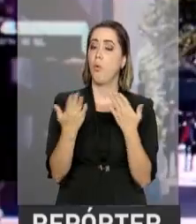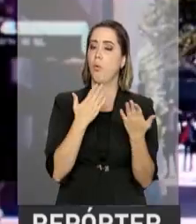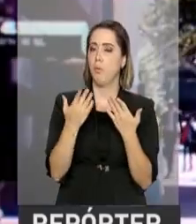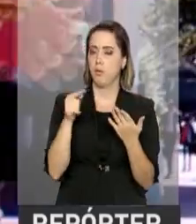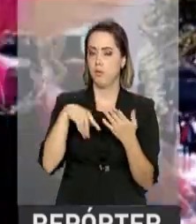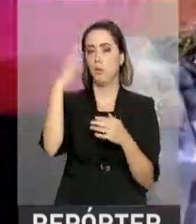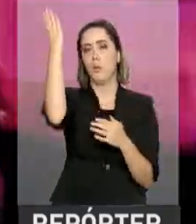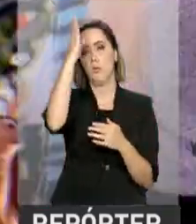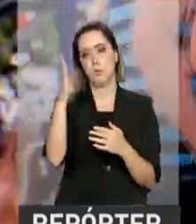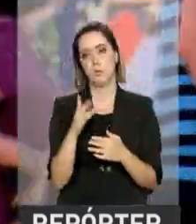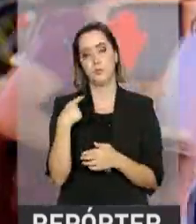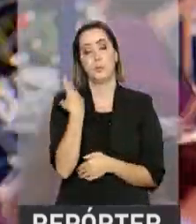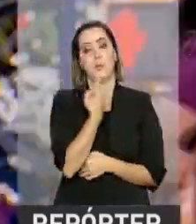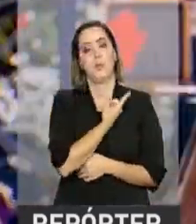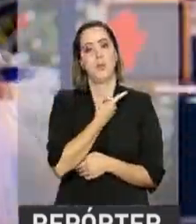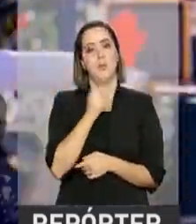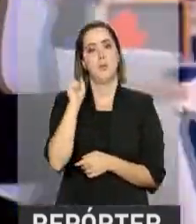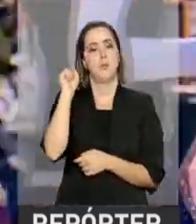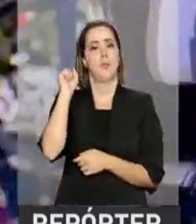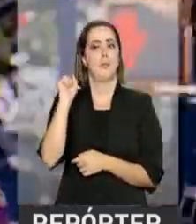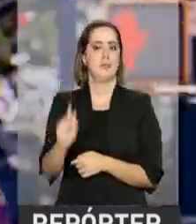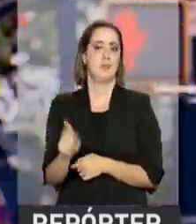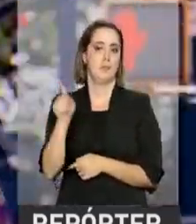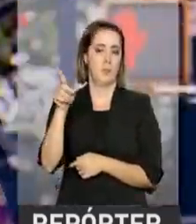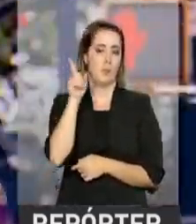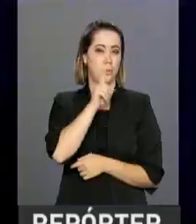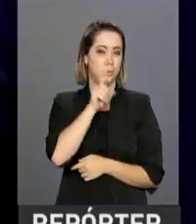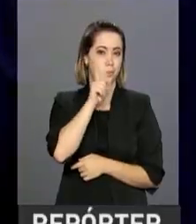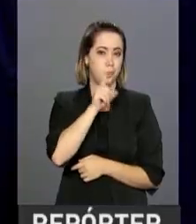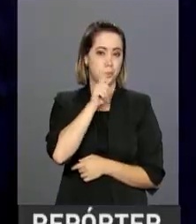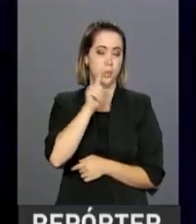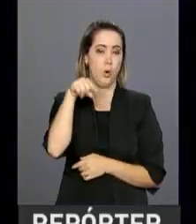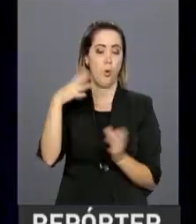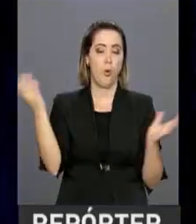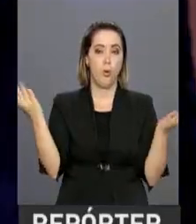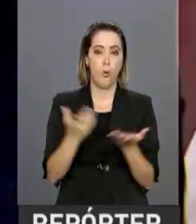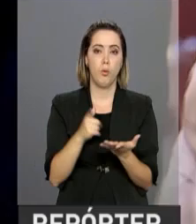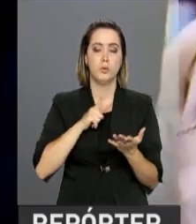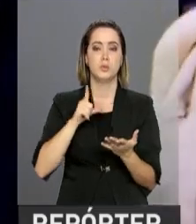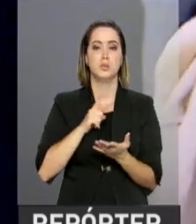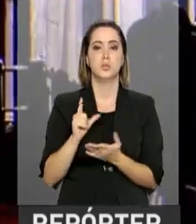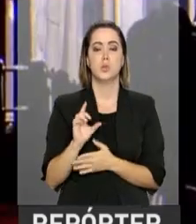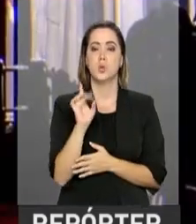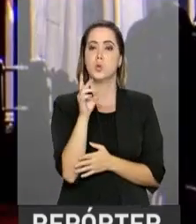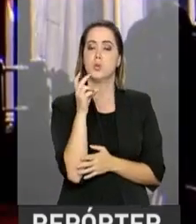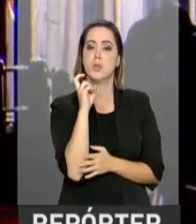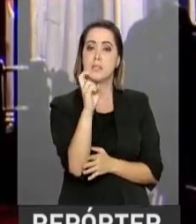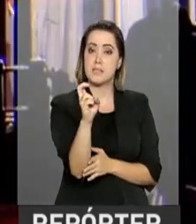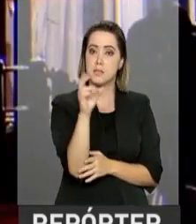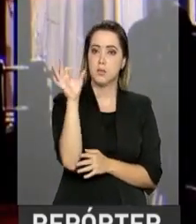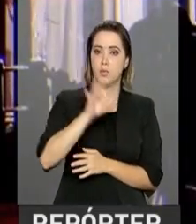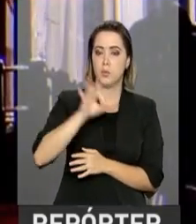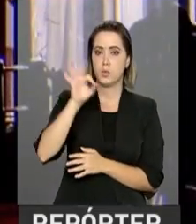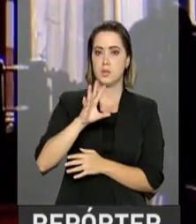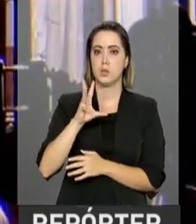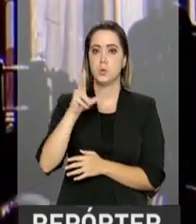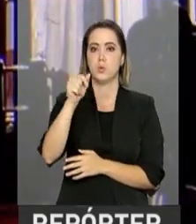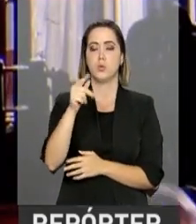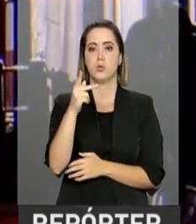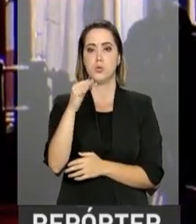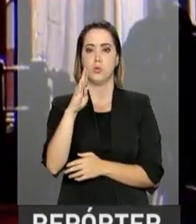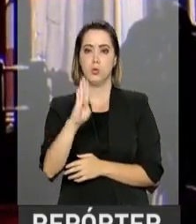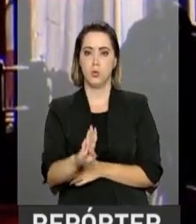com o nosso. Mas a Seguridade Social nos Estados Unidos ocupa hoje em dia apenas 5% do PIB e